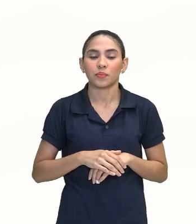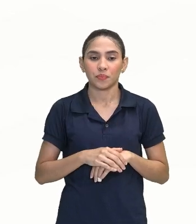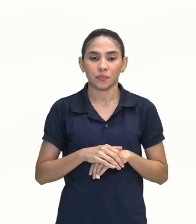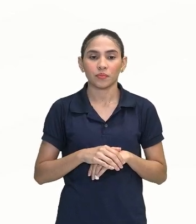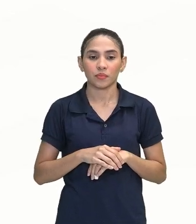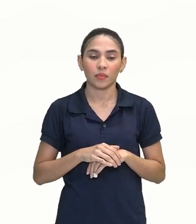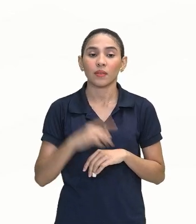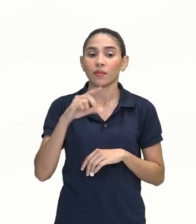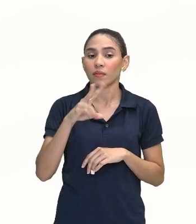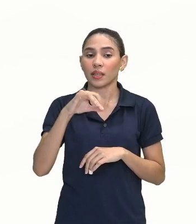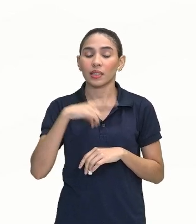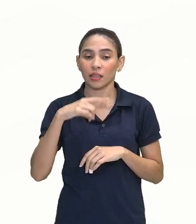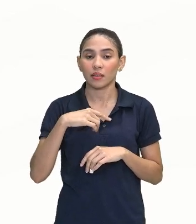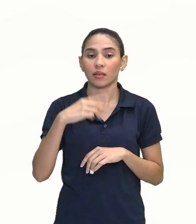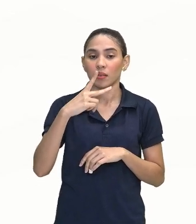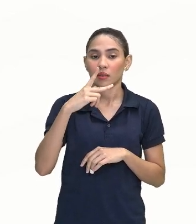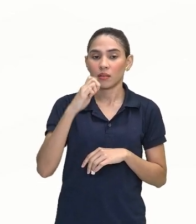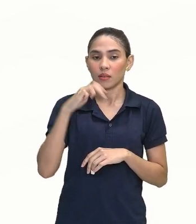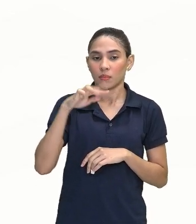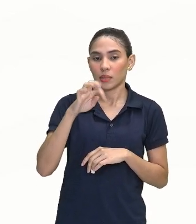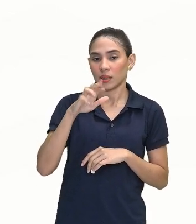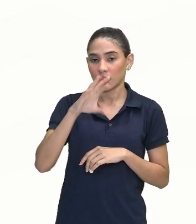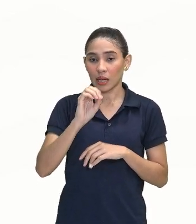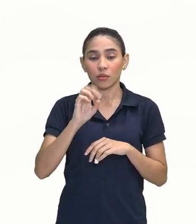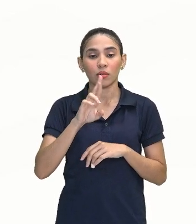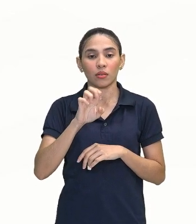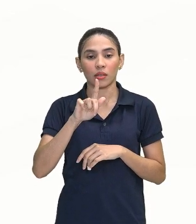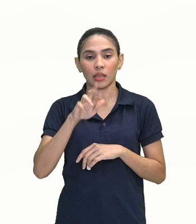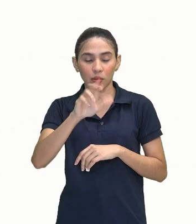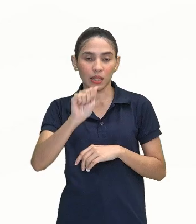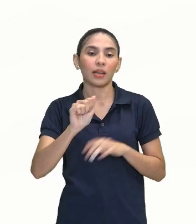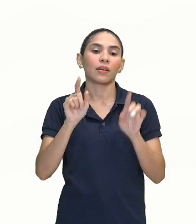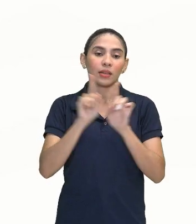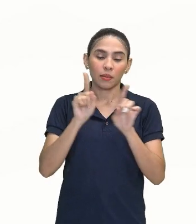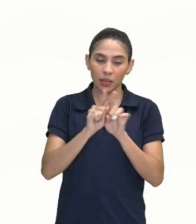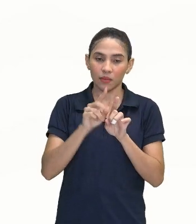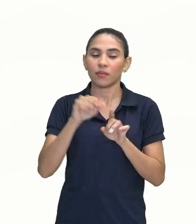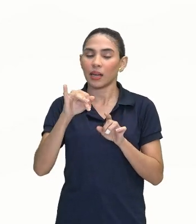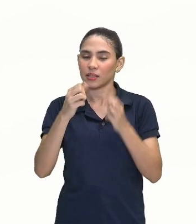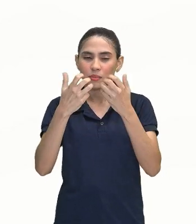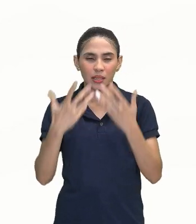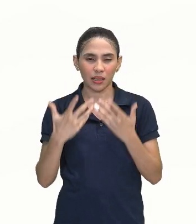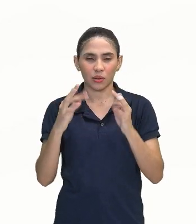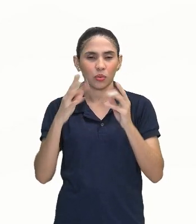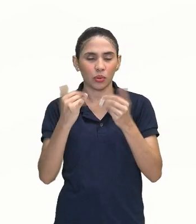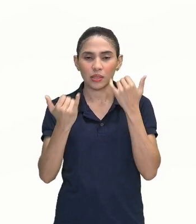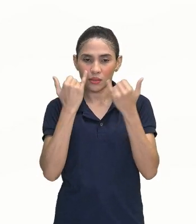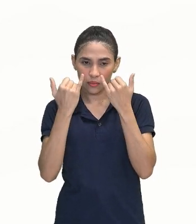tá? Nós teremos um pentágono regular. Ela vai te informar que nós teremos um hexágono regular e